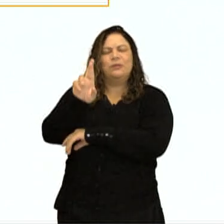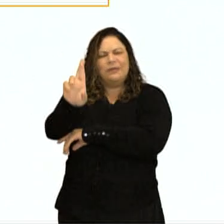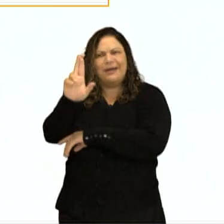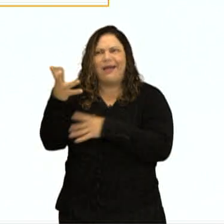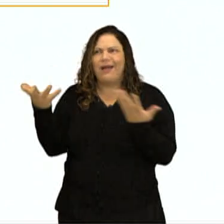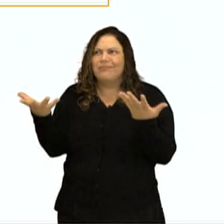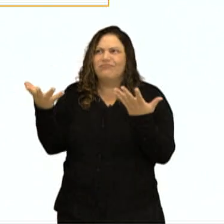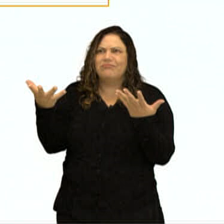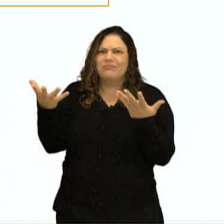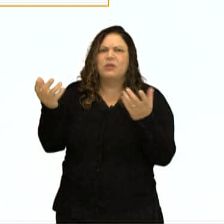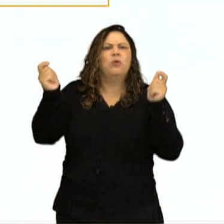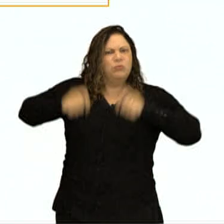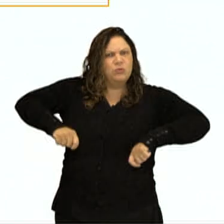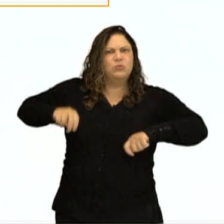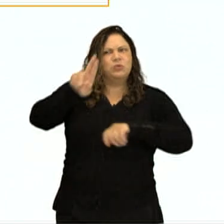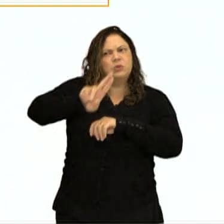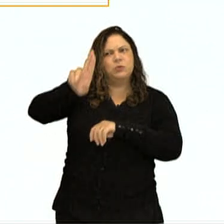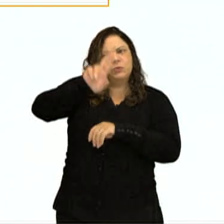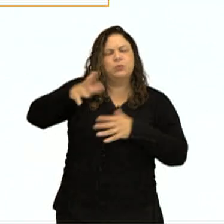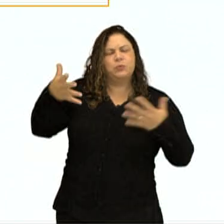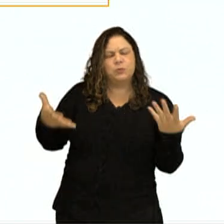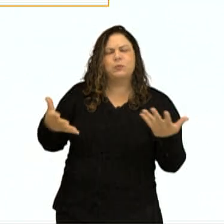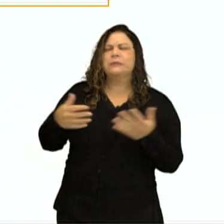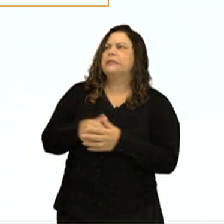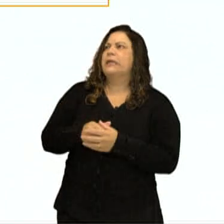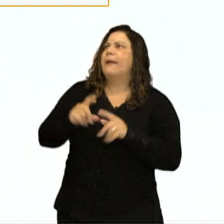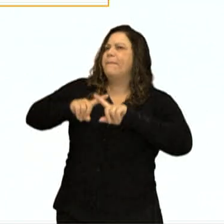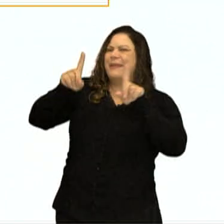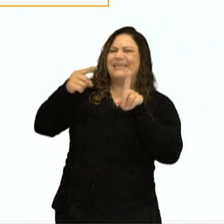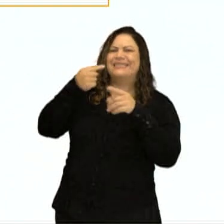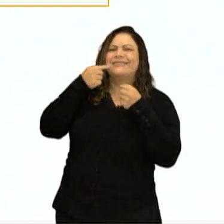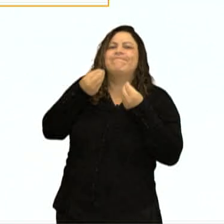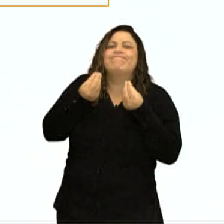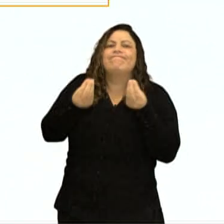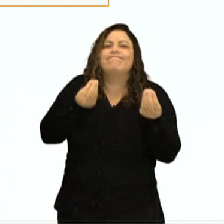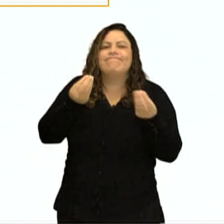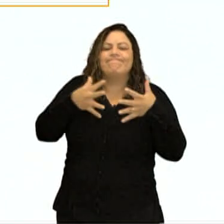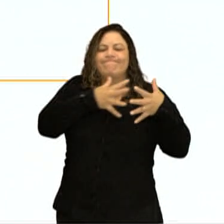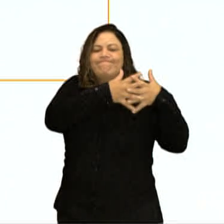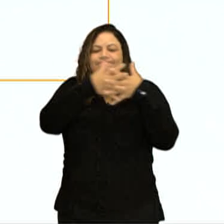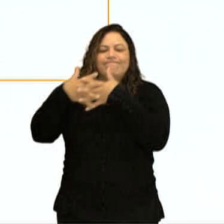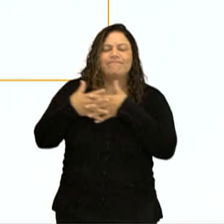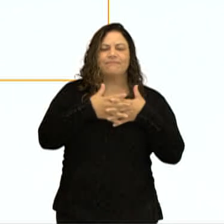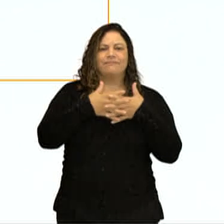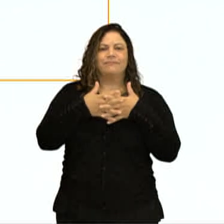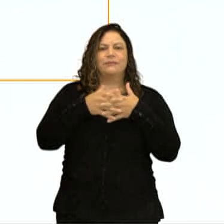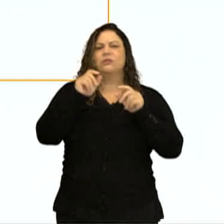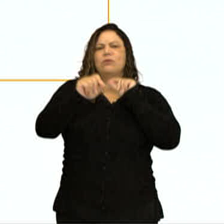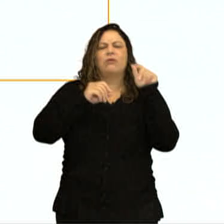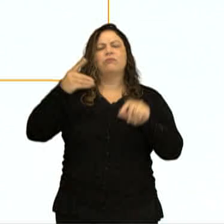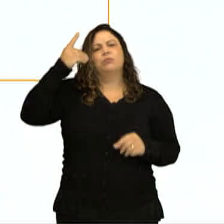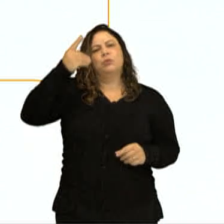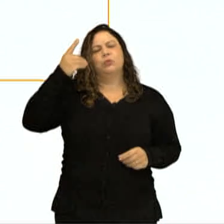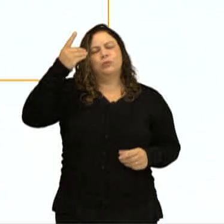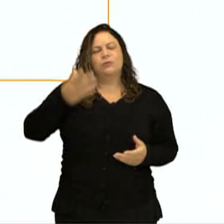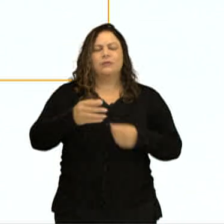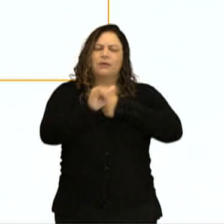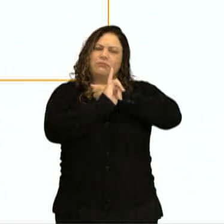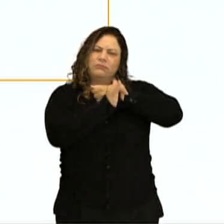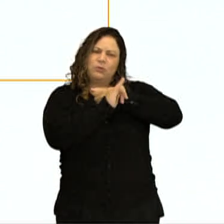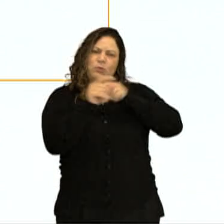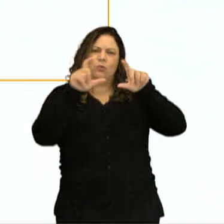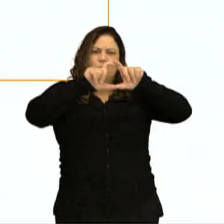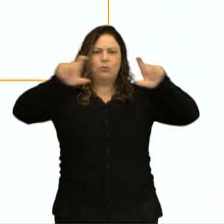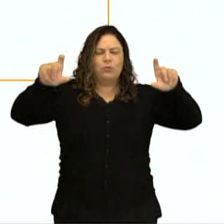o singular. Não sou daqueles que... Então, qual foi o conflito vivido pelo deputado da crônica?